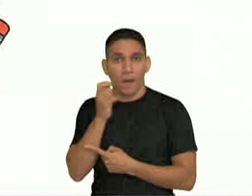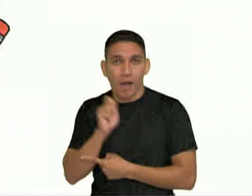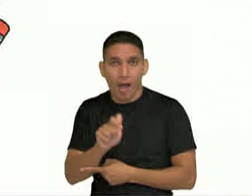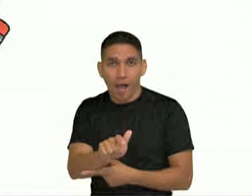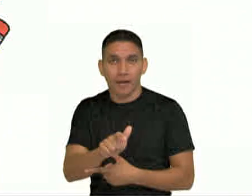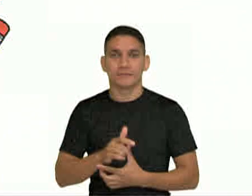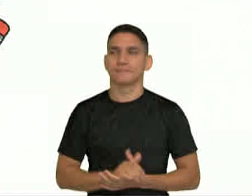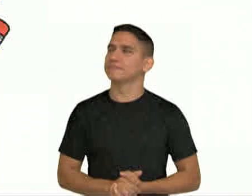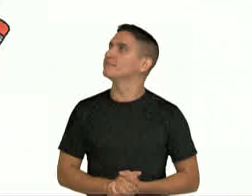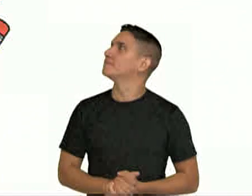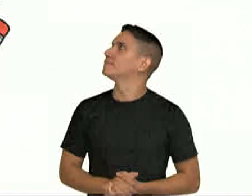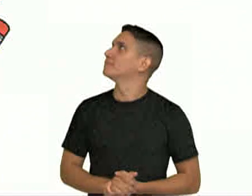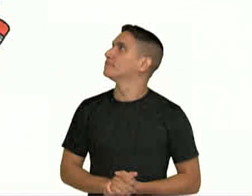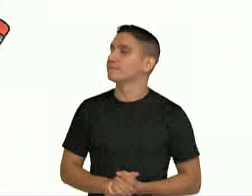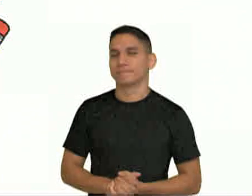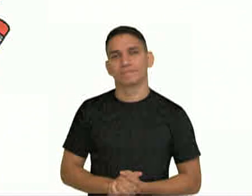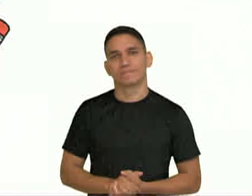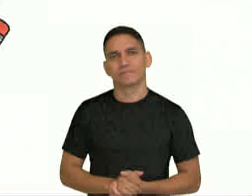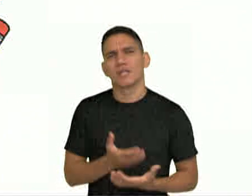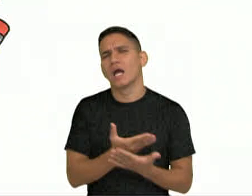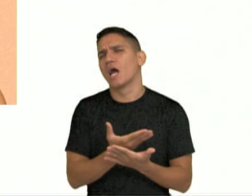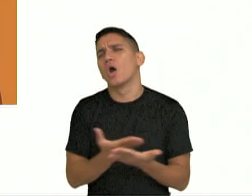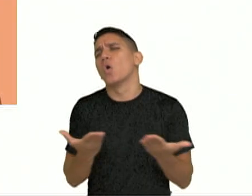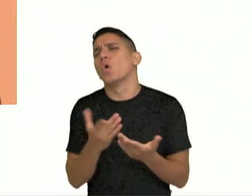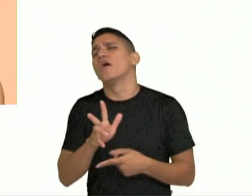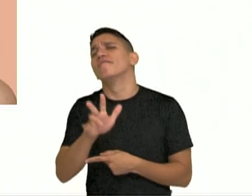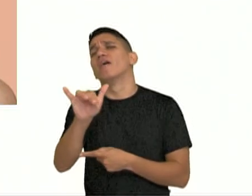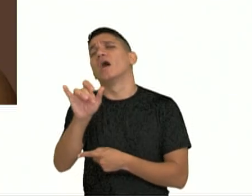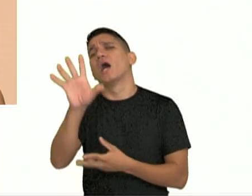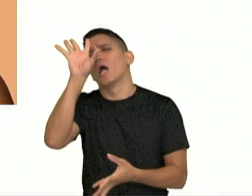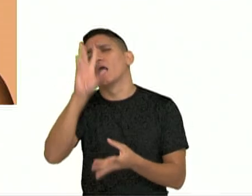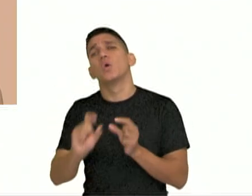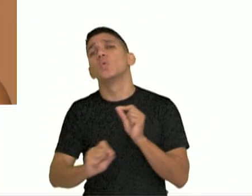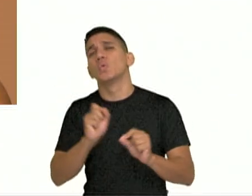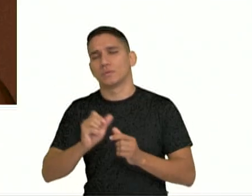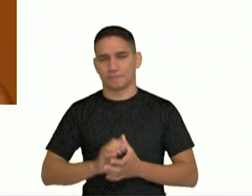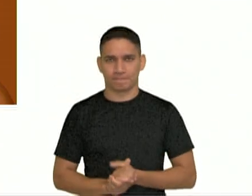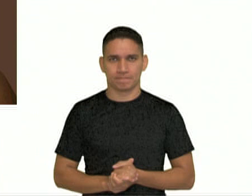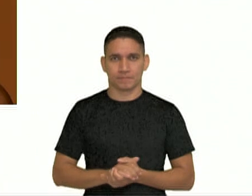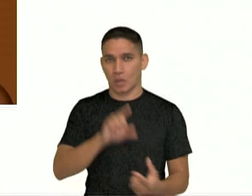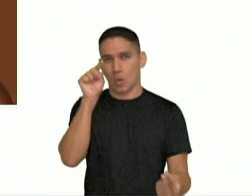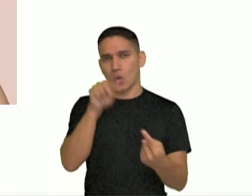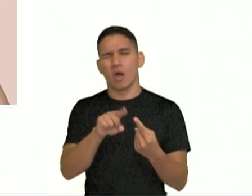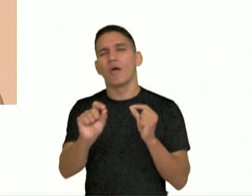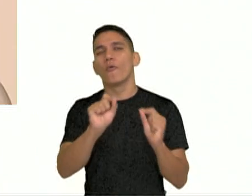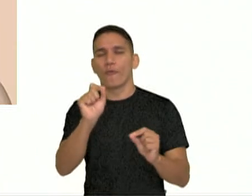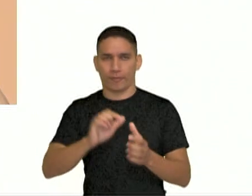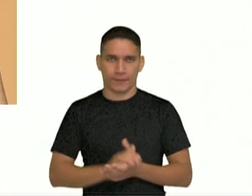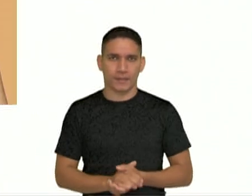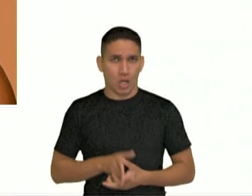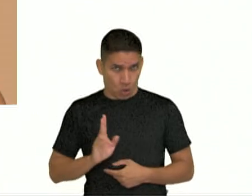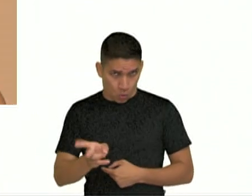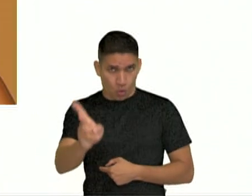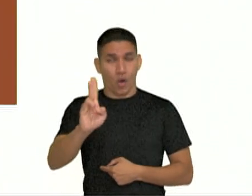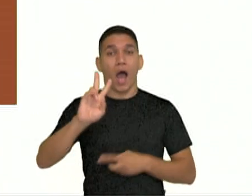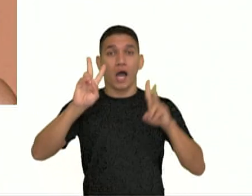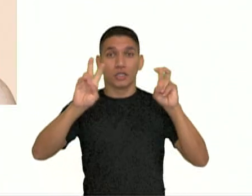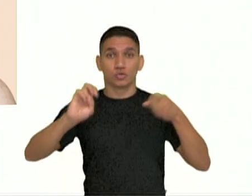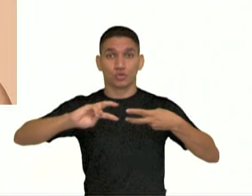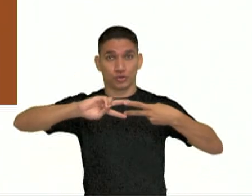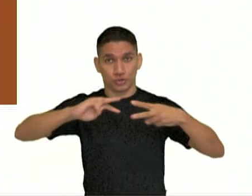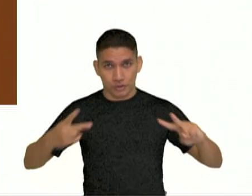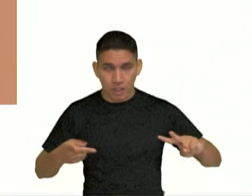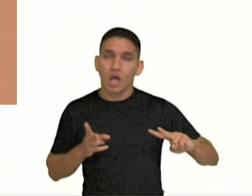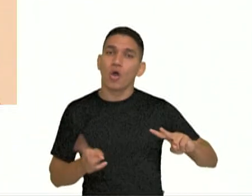correta aqui. E na aula de hoje, o que a gente vai ver? Vamos ver quais são os objetivos. A gente vai continuar falando de genética, vai continuar